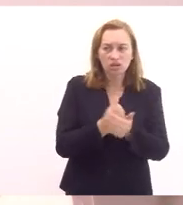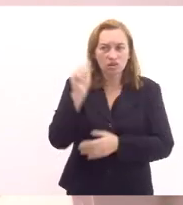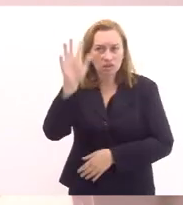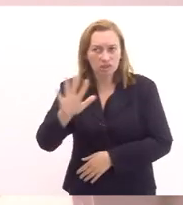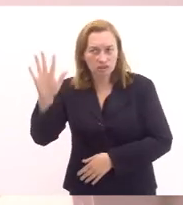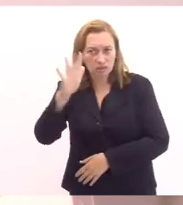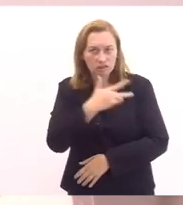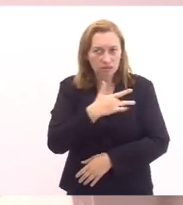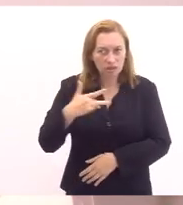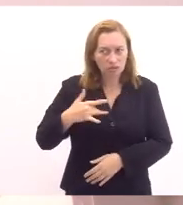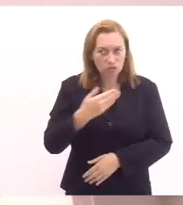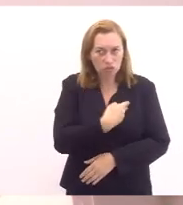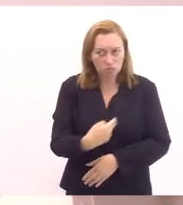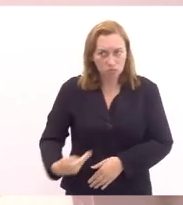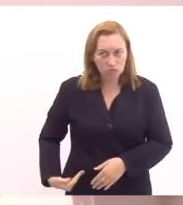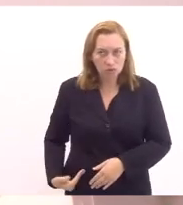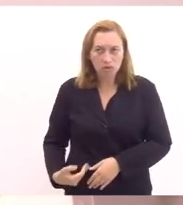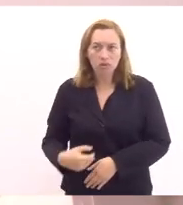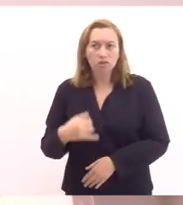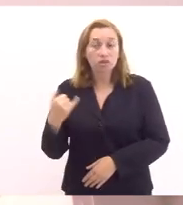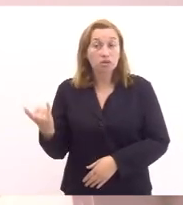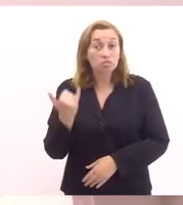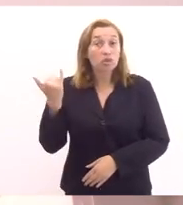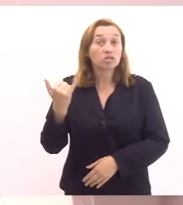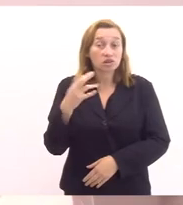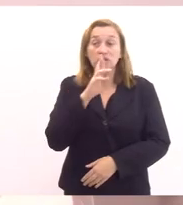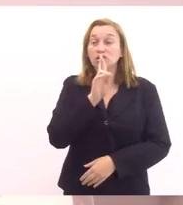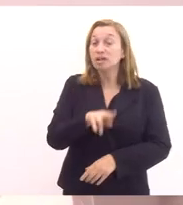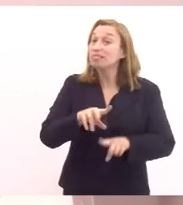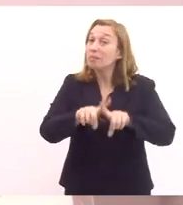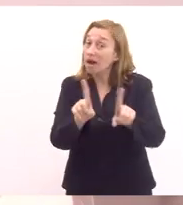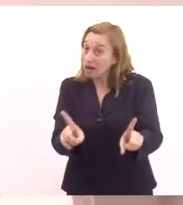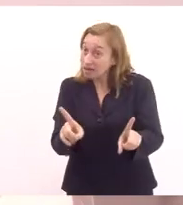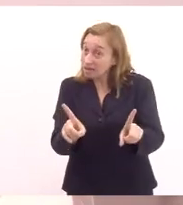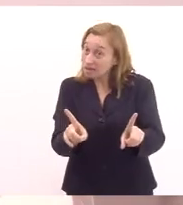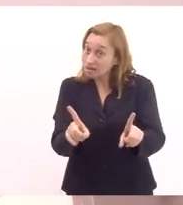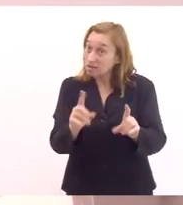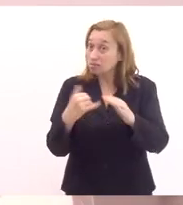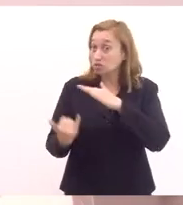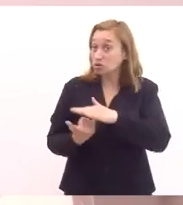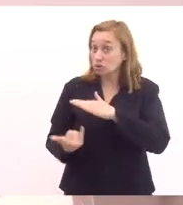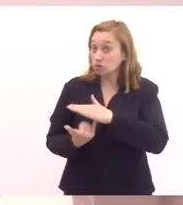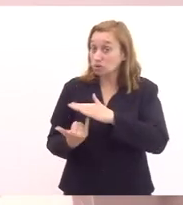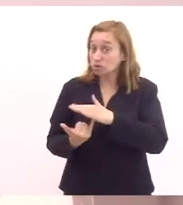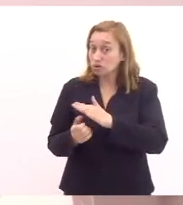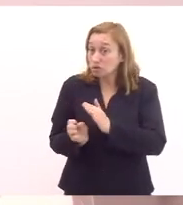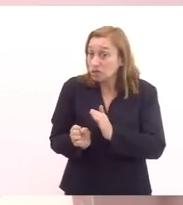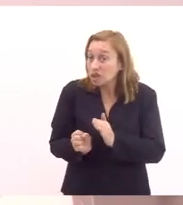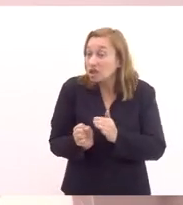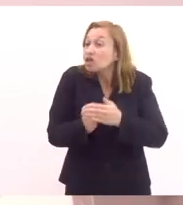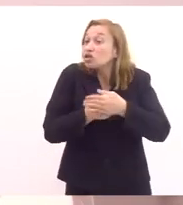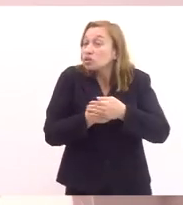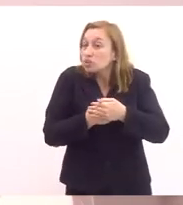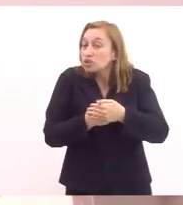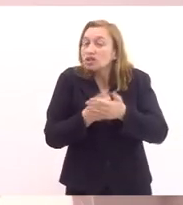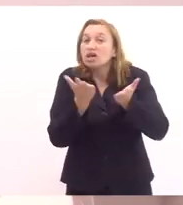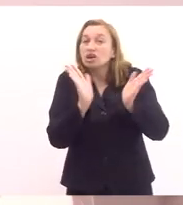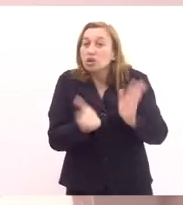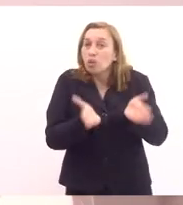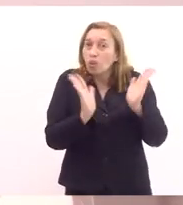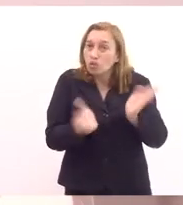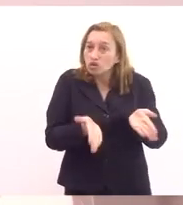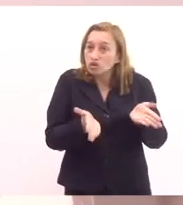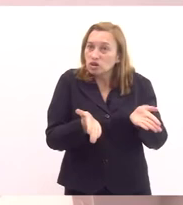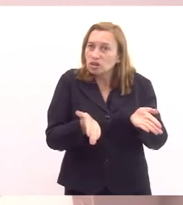Fiocruz são excelentes resultados é uma instituição que passa por um abafamento né E hoje